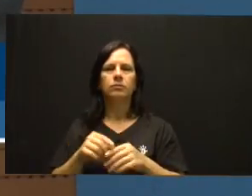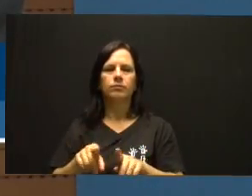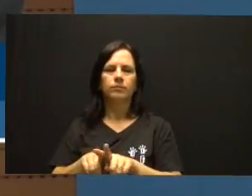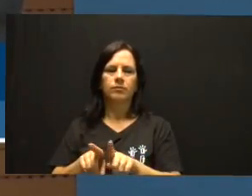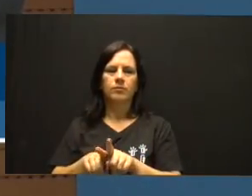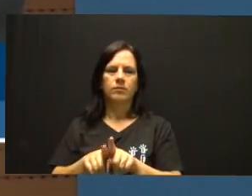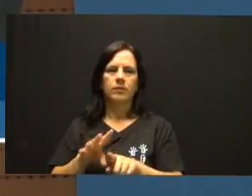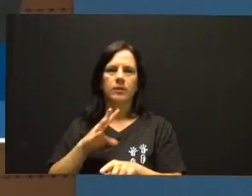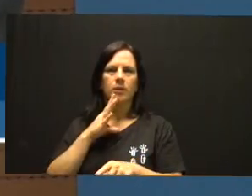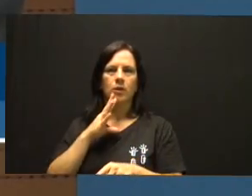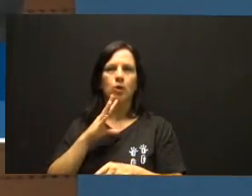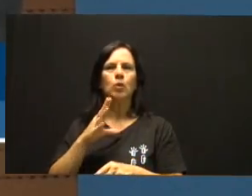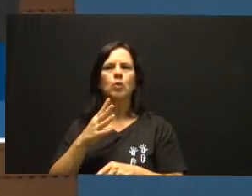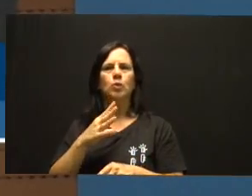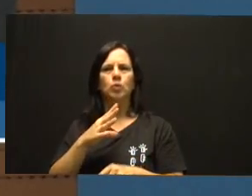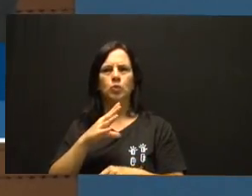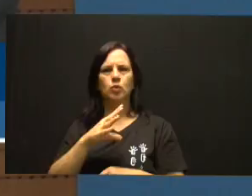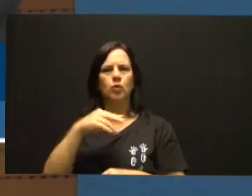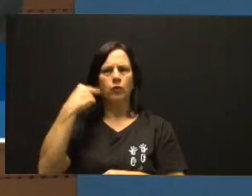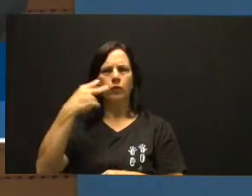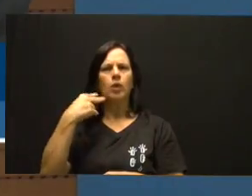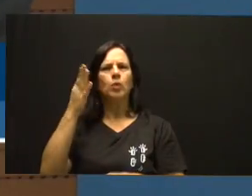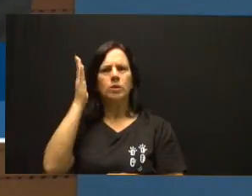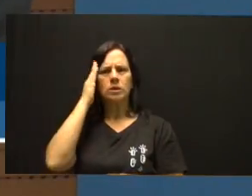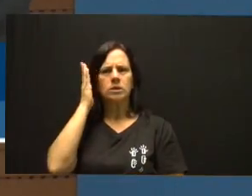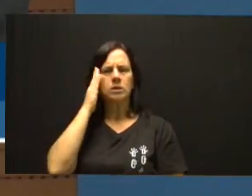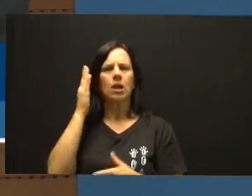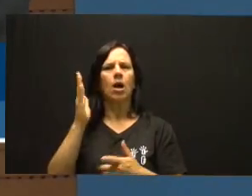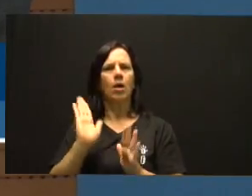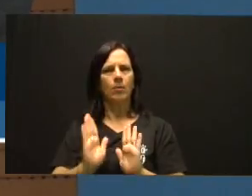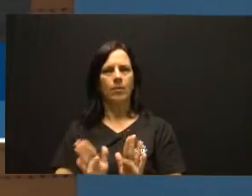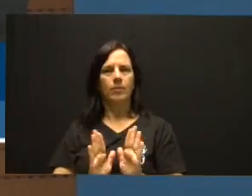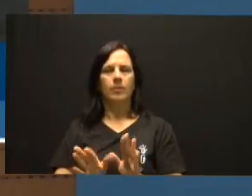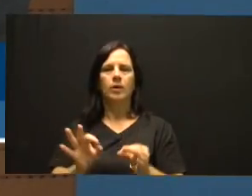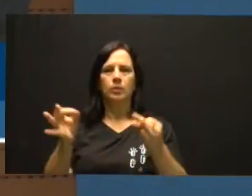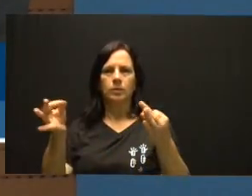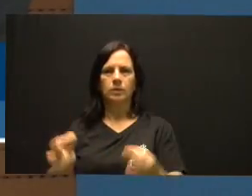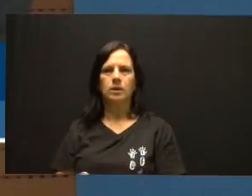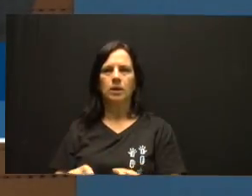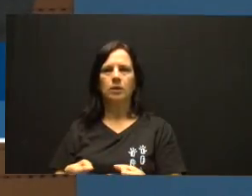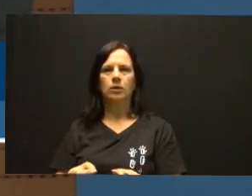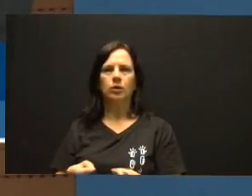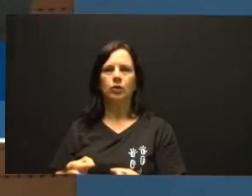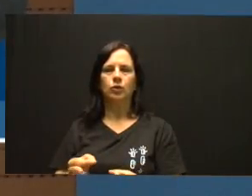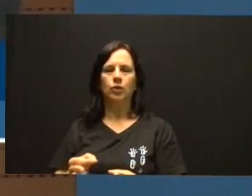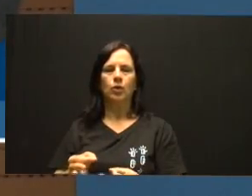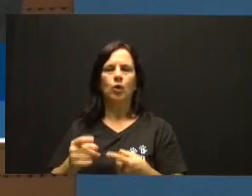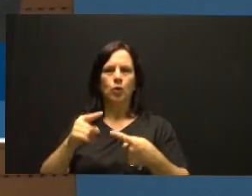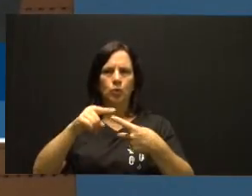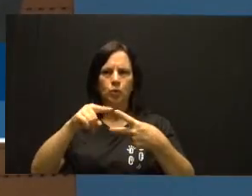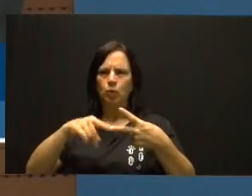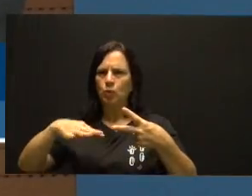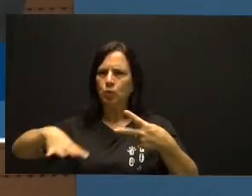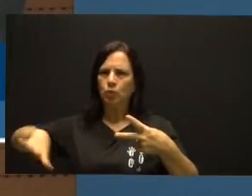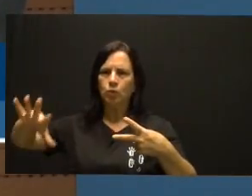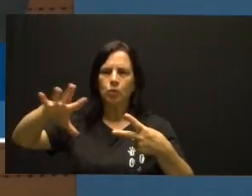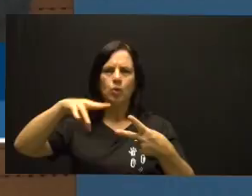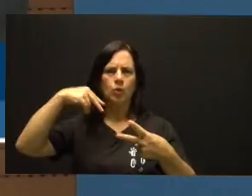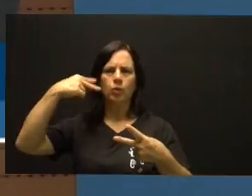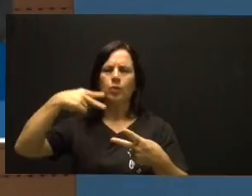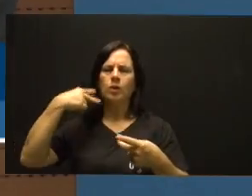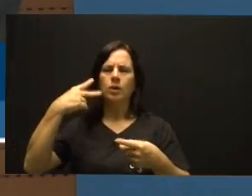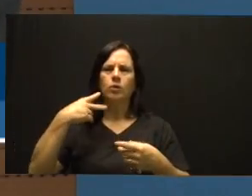tem é a visão do legislador e aquele que sabe qual que é a sua função. Que a sua função, vereador, a minha função e a dos demais pares